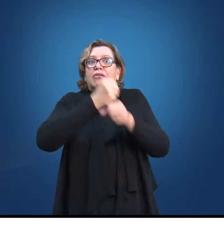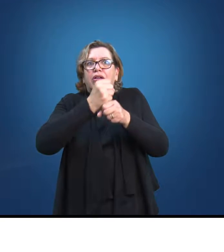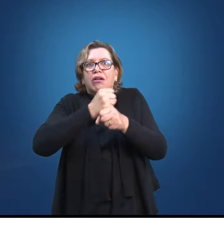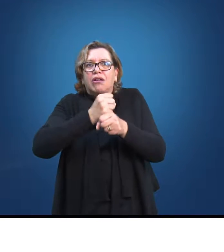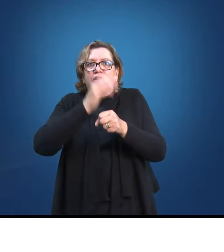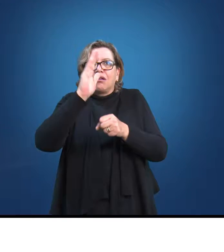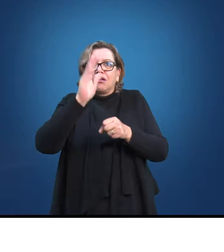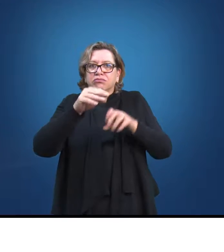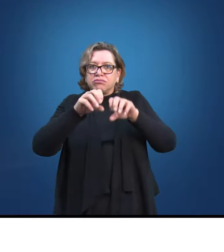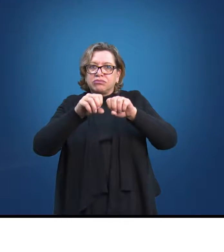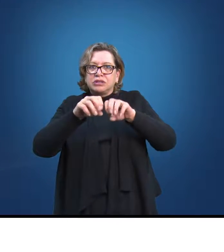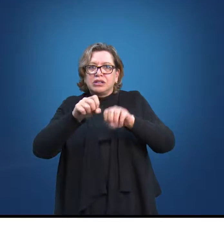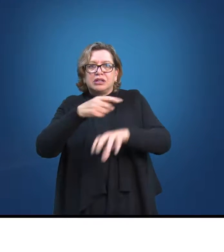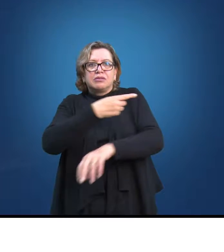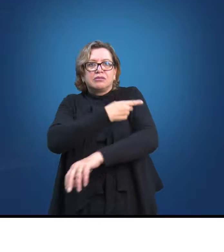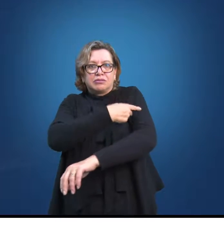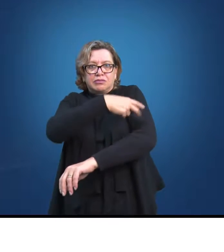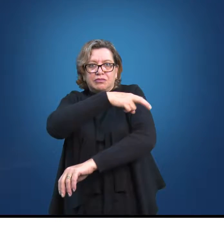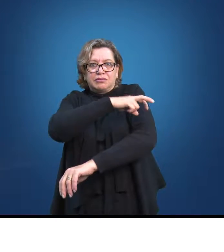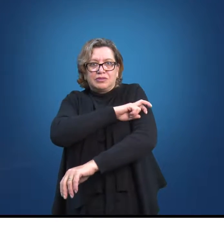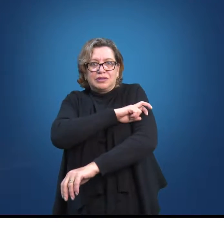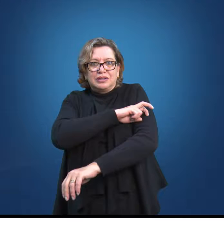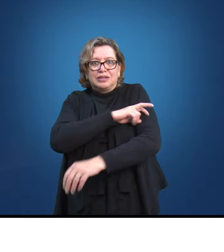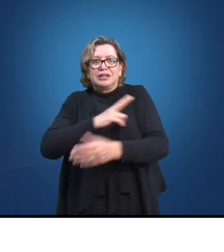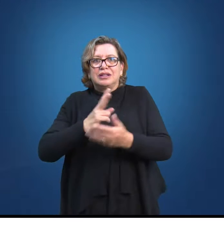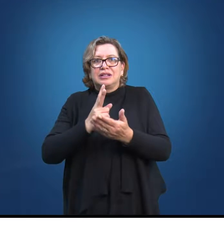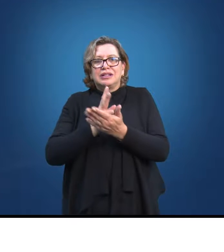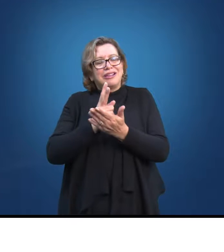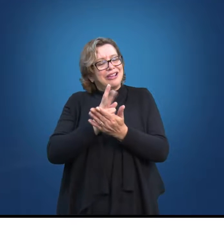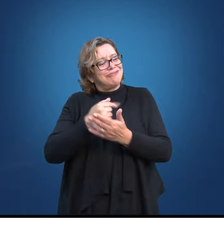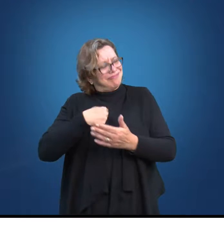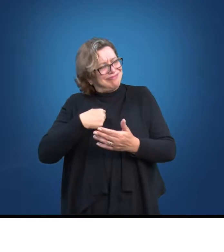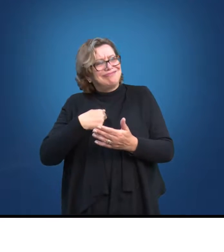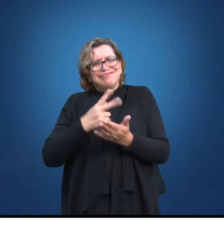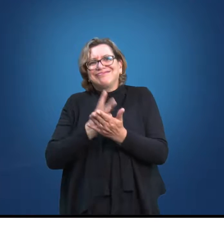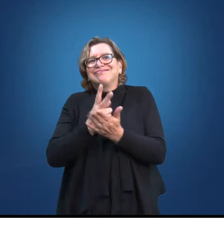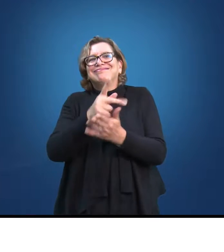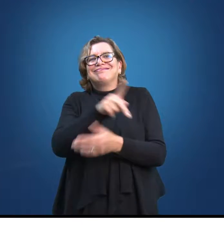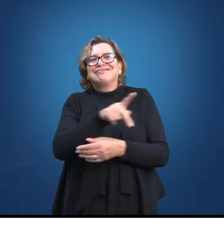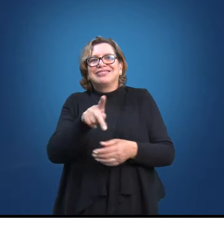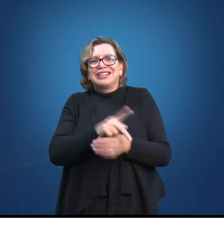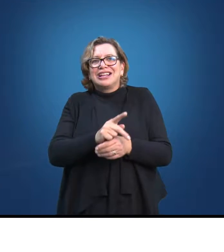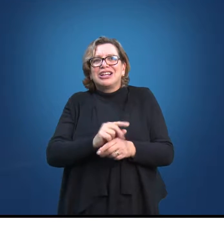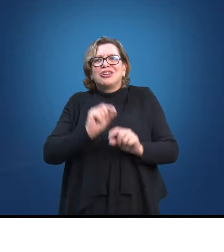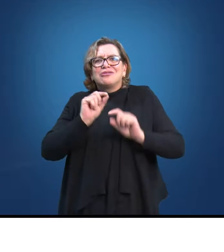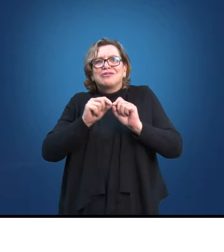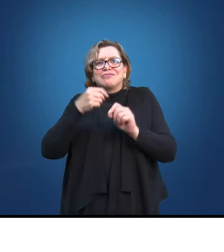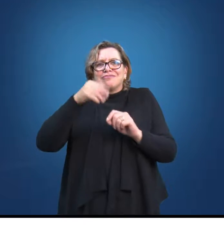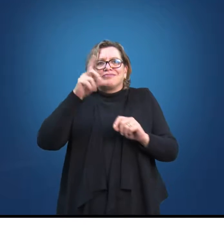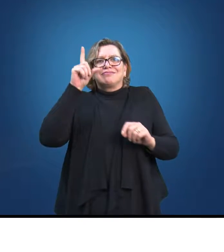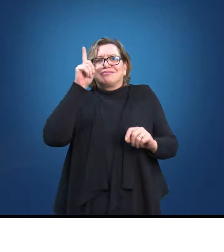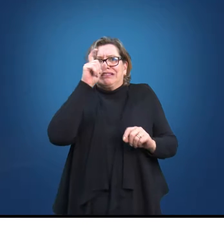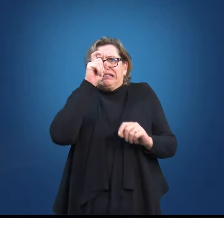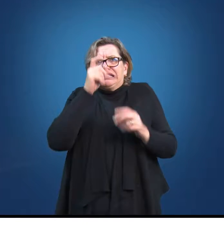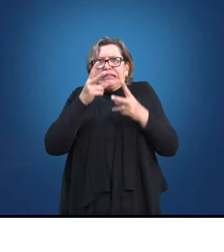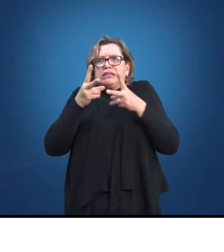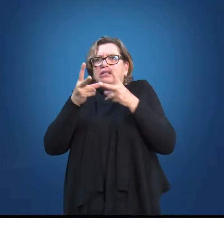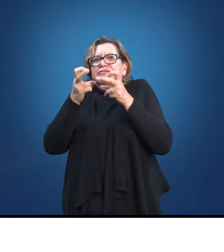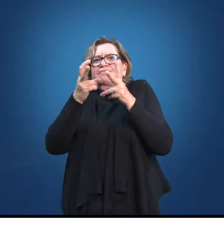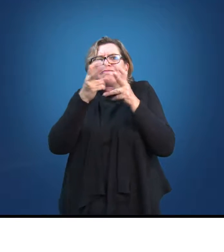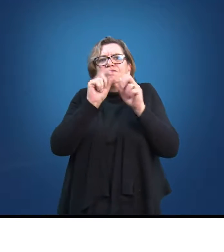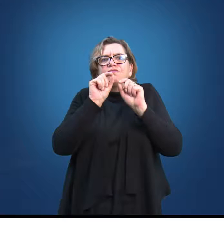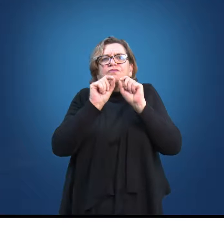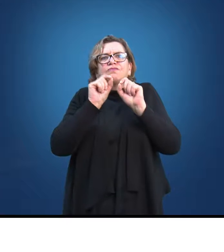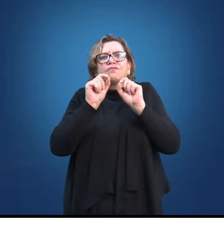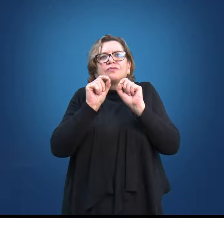ensino dos anos iniciais no município de Guarapuava, quer dizer, continuo sendo professora. E uma das dificuldades que eu sentia como